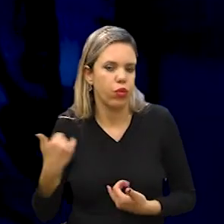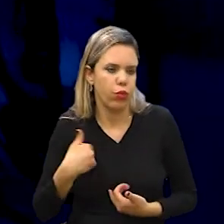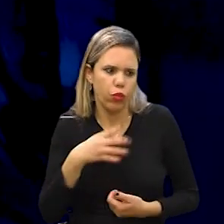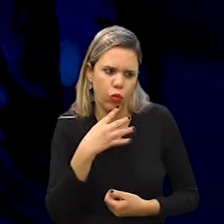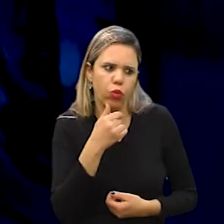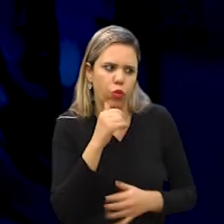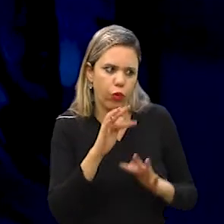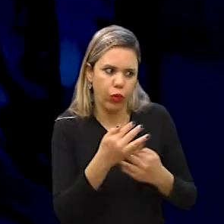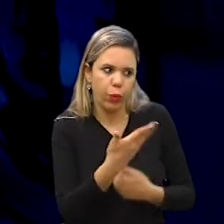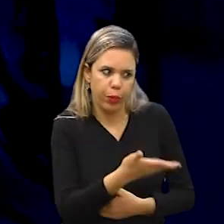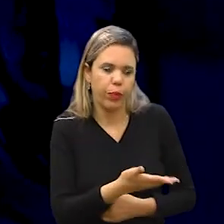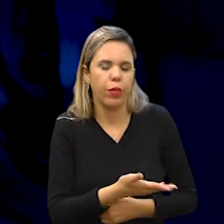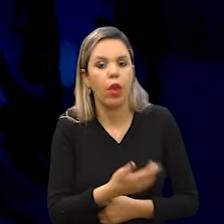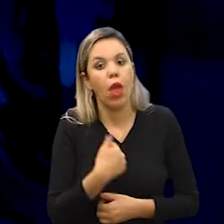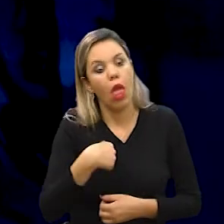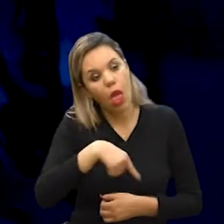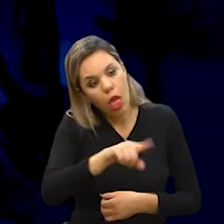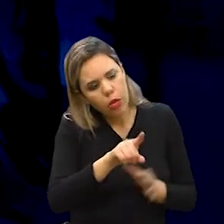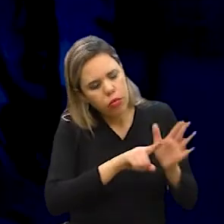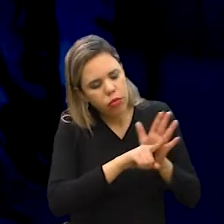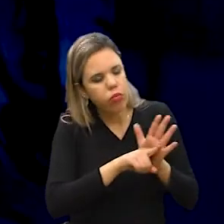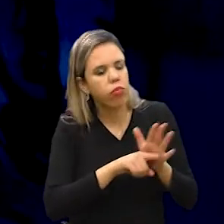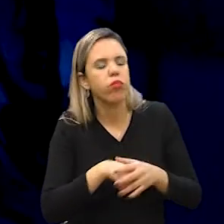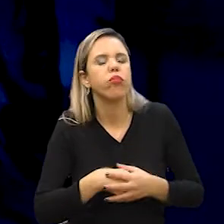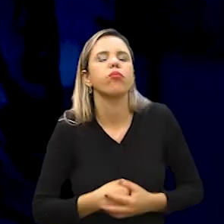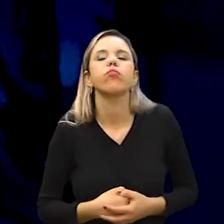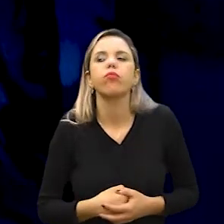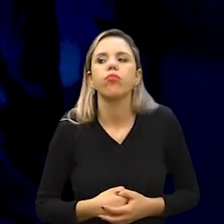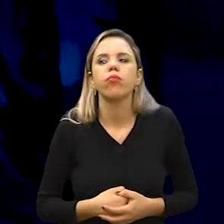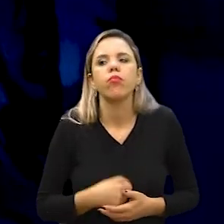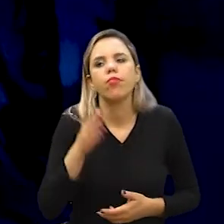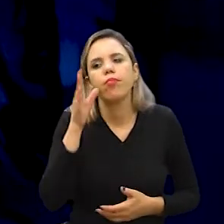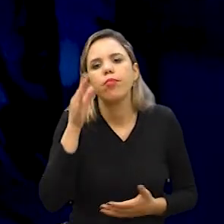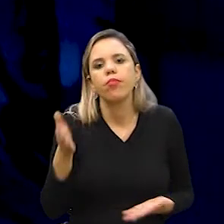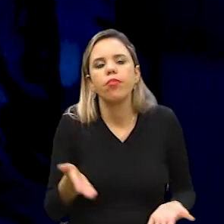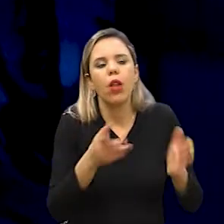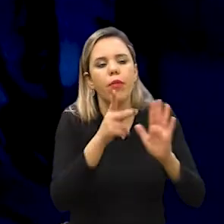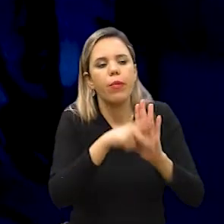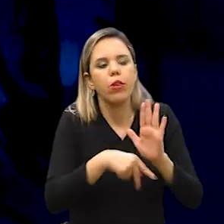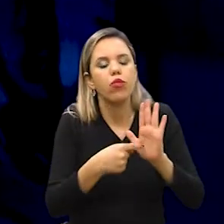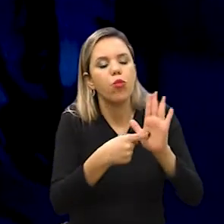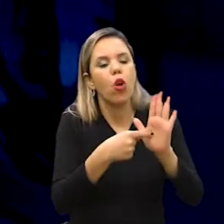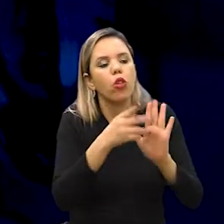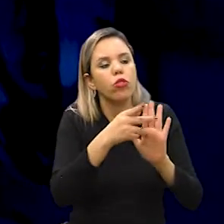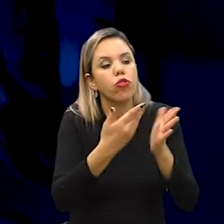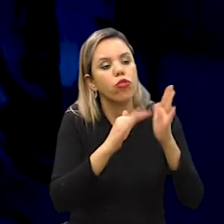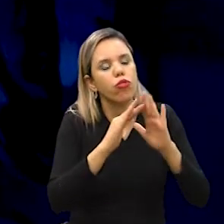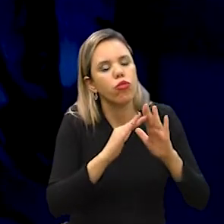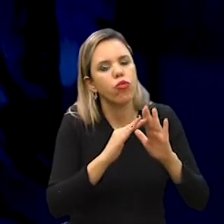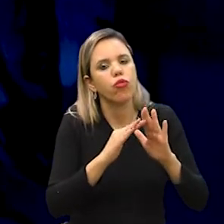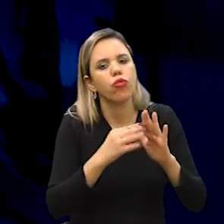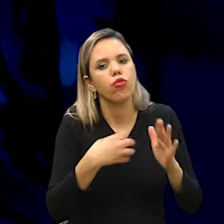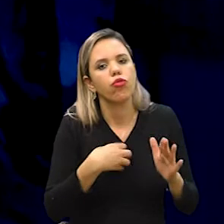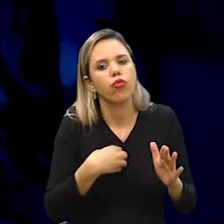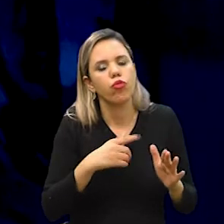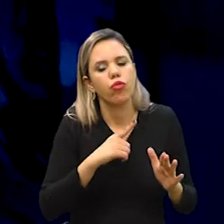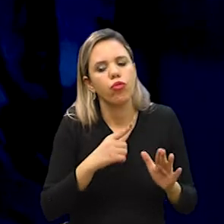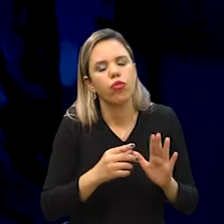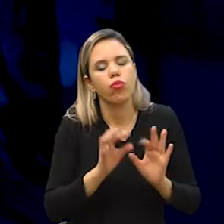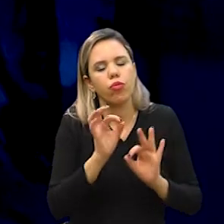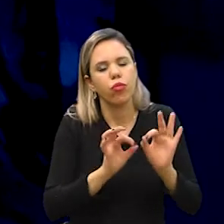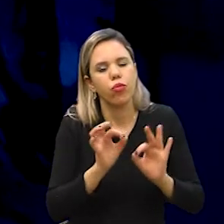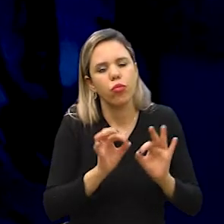ele falou que conhecia a família e eu fui atrás. Eu fui atrás, levei todo o projeto para eles, da escola, do jeito que eu